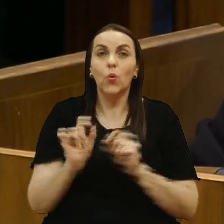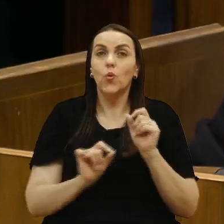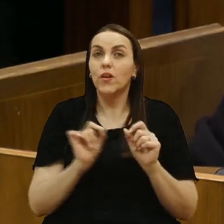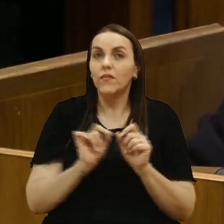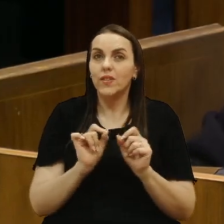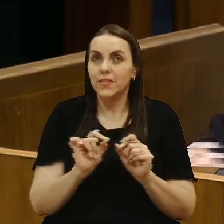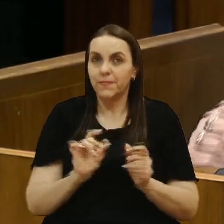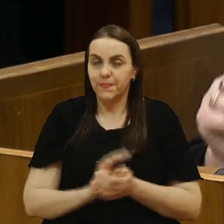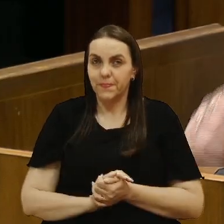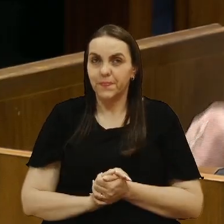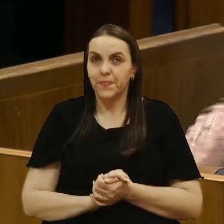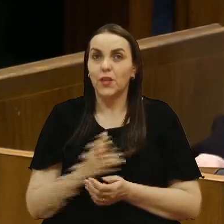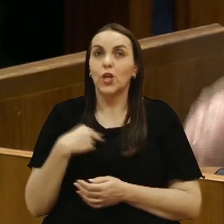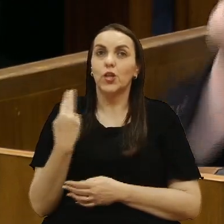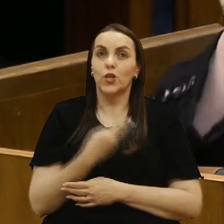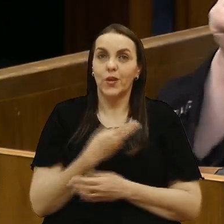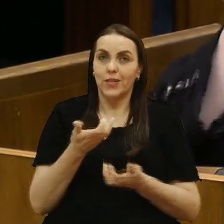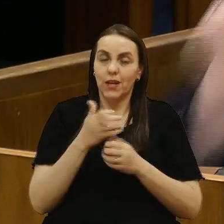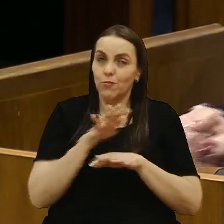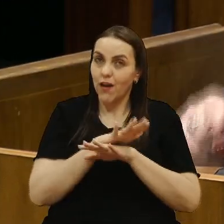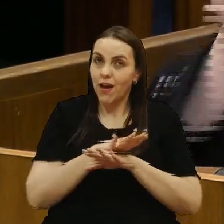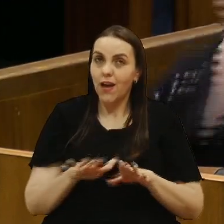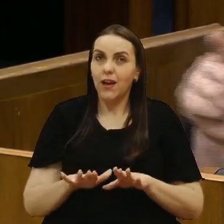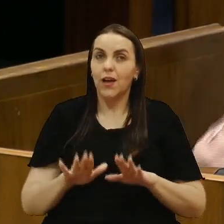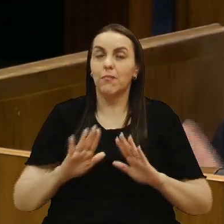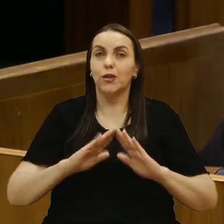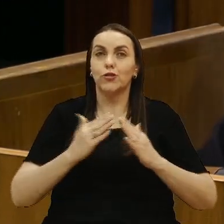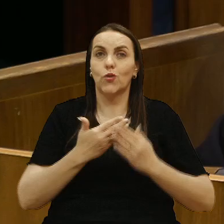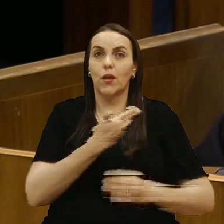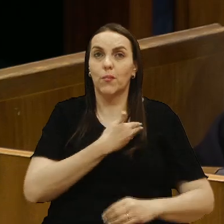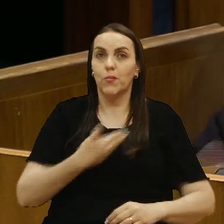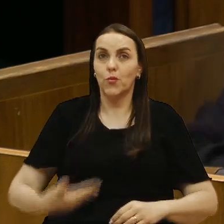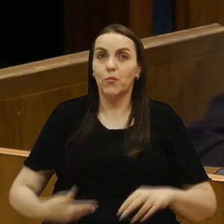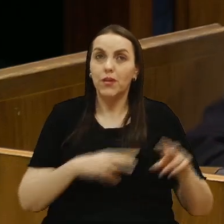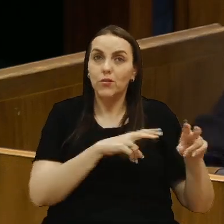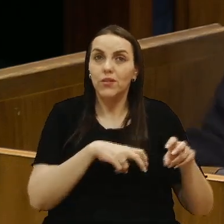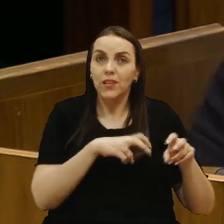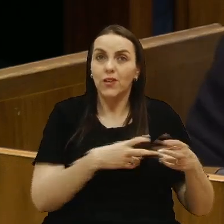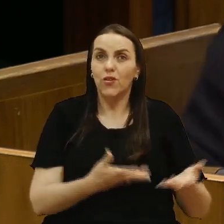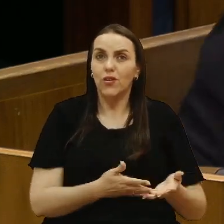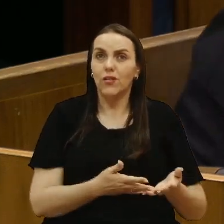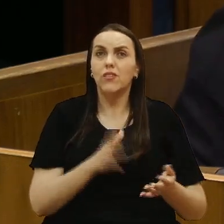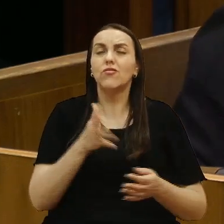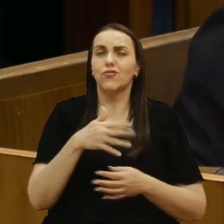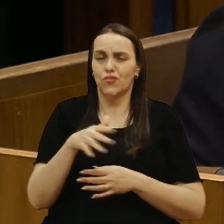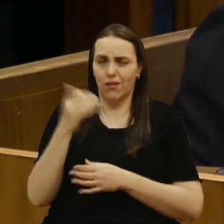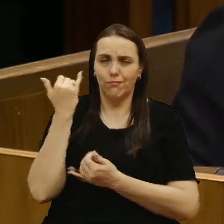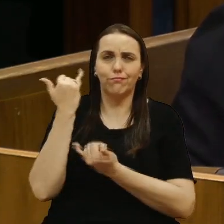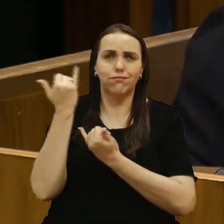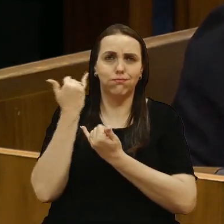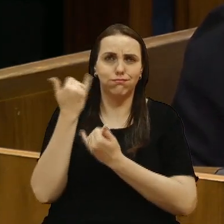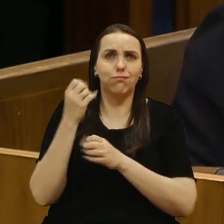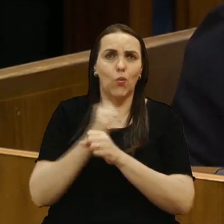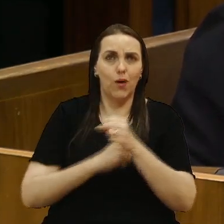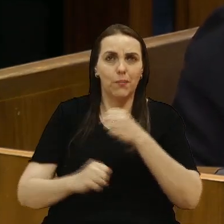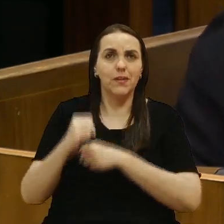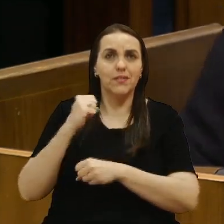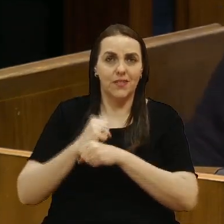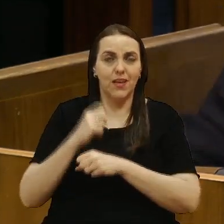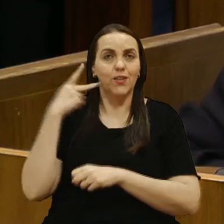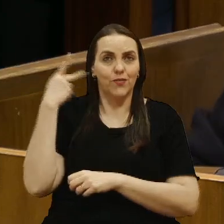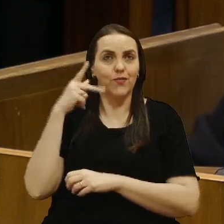fazendo? A gente quer acabar com a escola pública do interior. Eu já ouvia isso ano passado, vereador